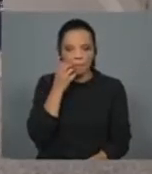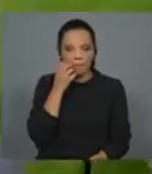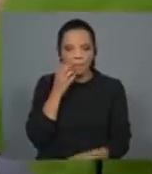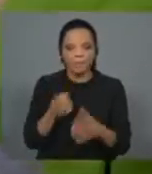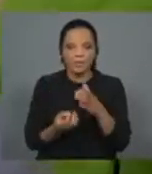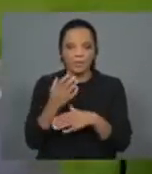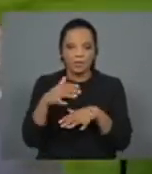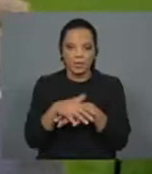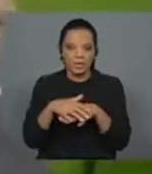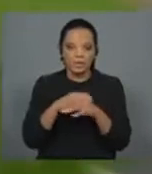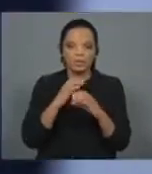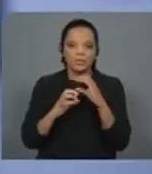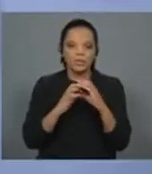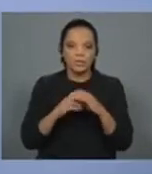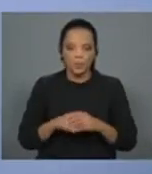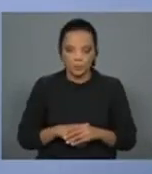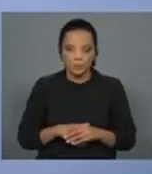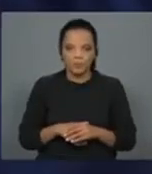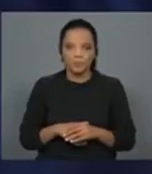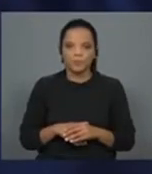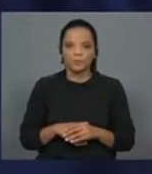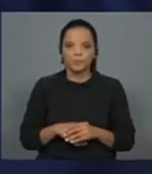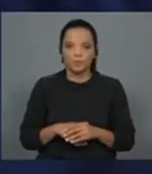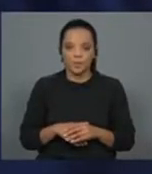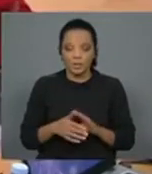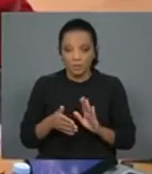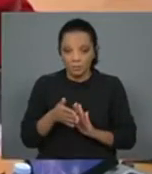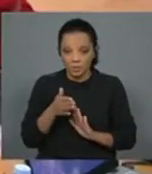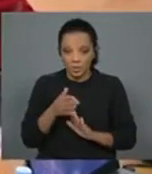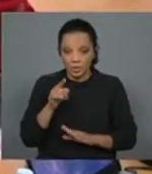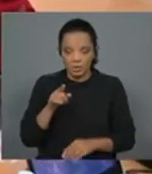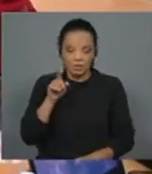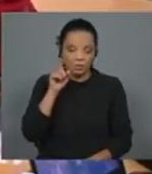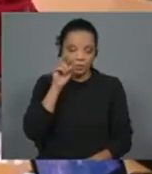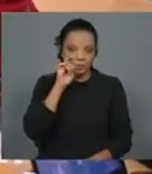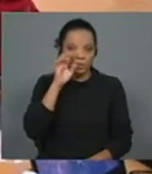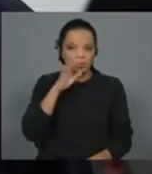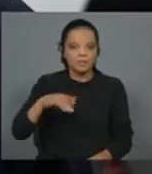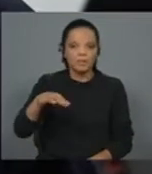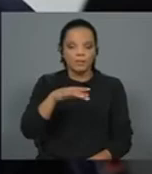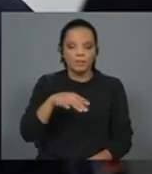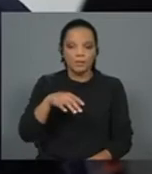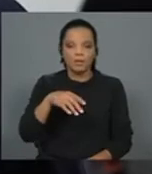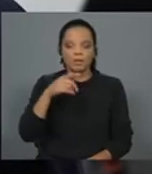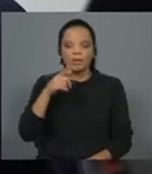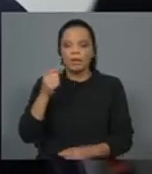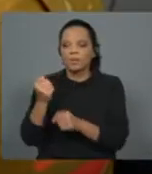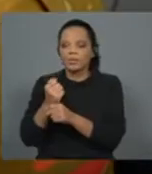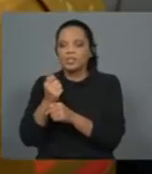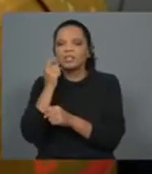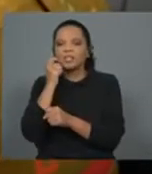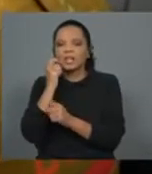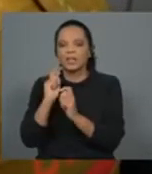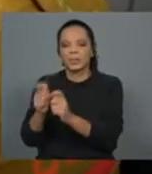de comunicações. André, nesta emergência e proteção civil, quem são os operacionais? Quais são as